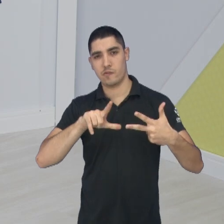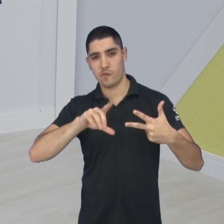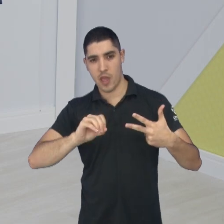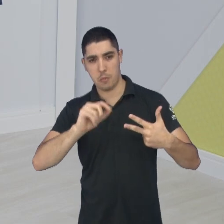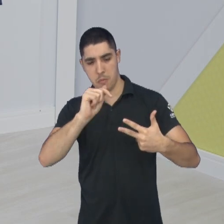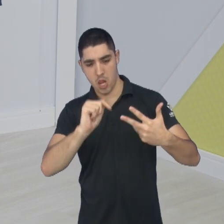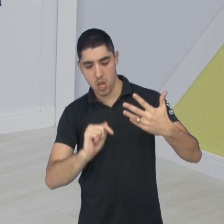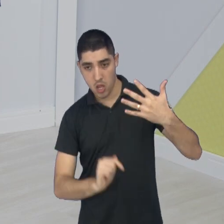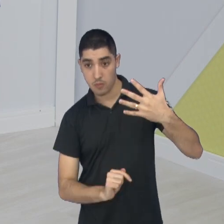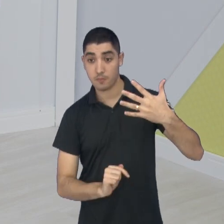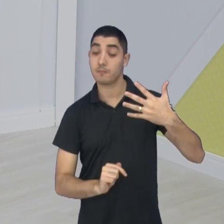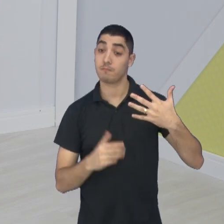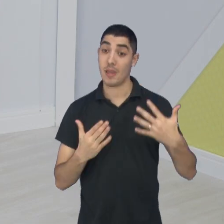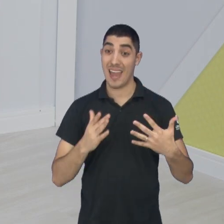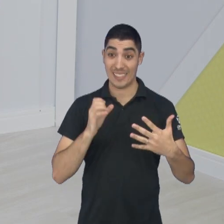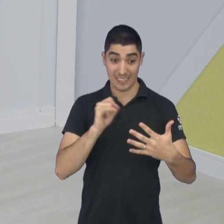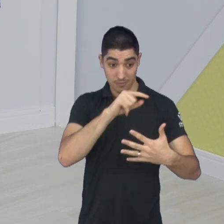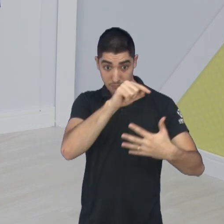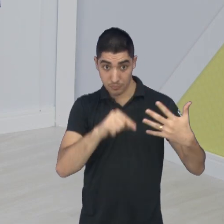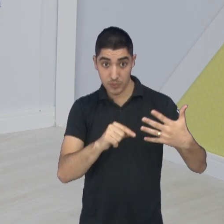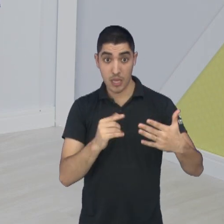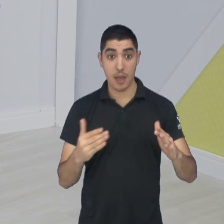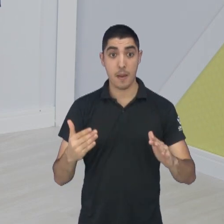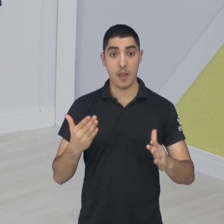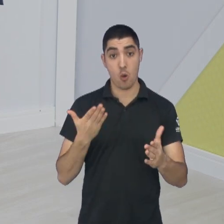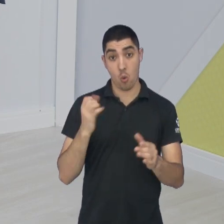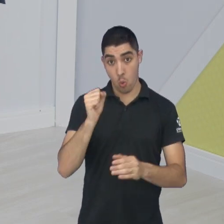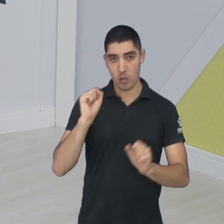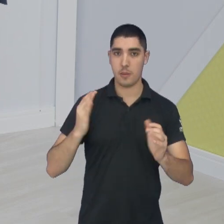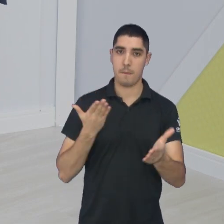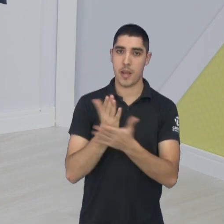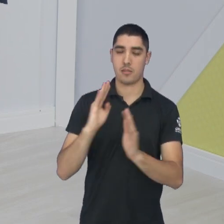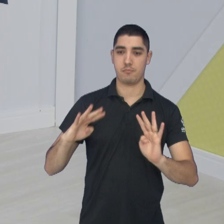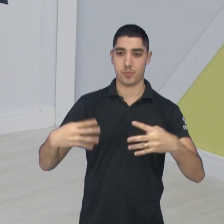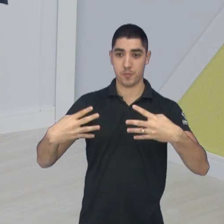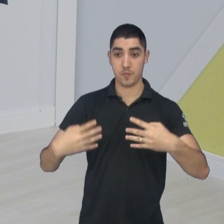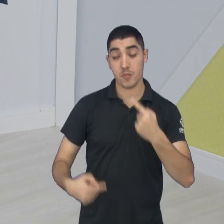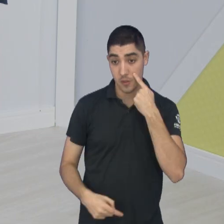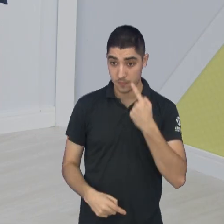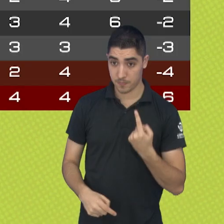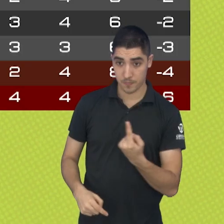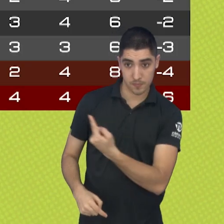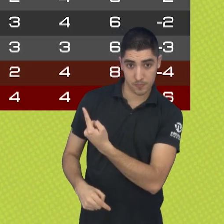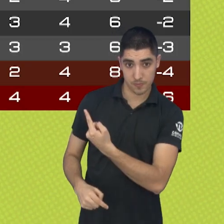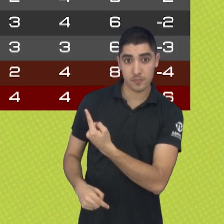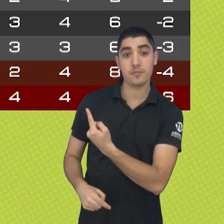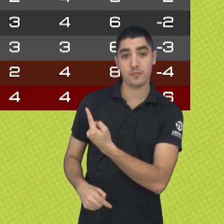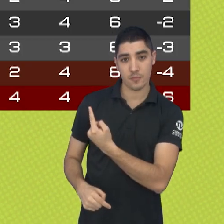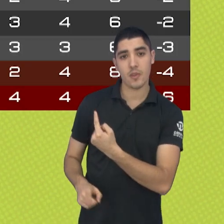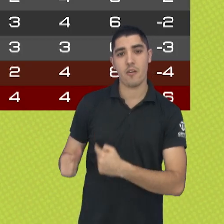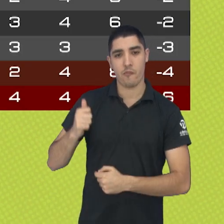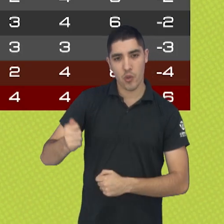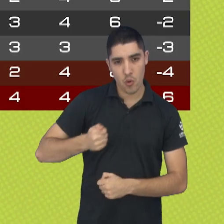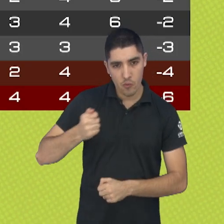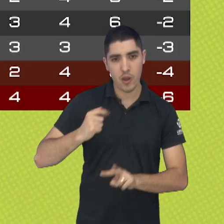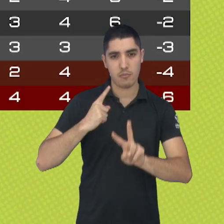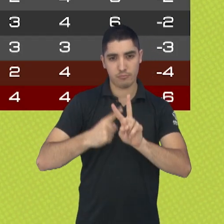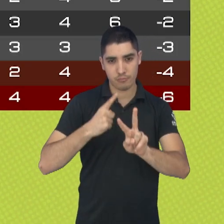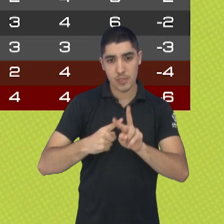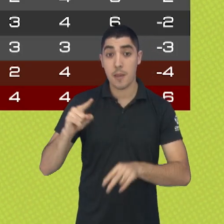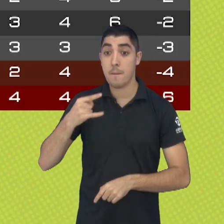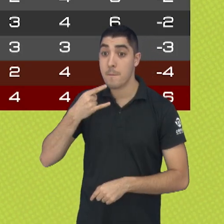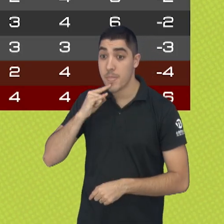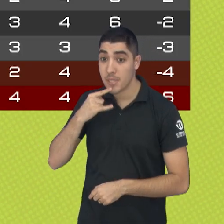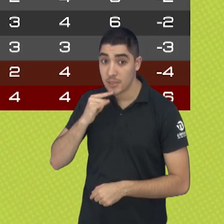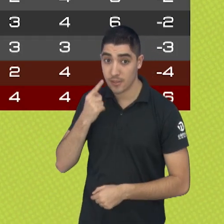segundo contra o 7º e assim sucessivamente. A outra parte da tabela, só para a gente dar uma olhadinha, olha lá, o Ferroviária, Capivariano, 15 de Piracicaba, o próximo adversário do São